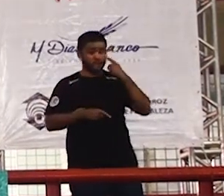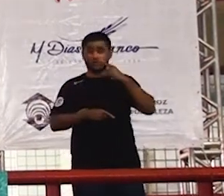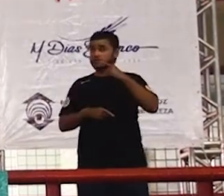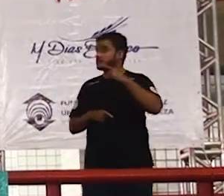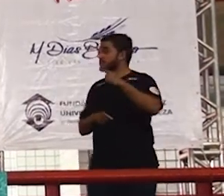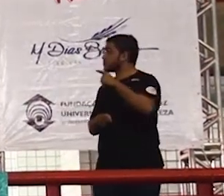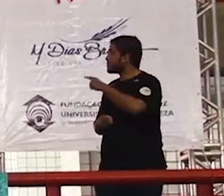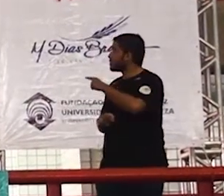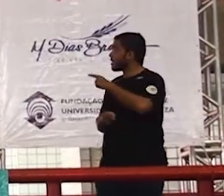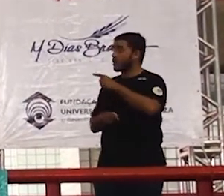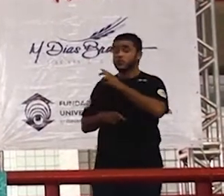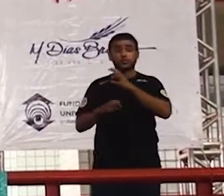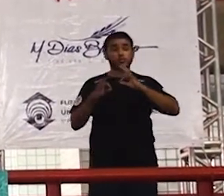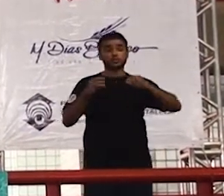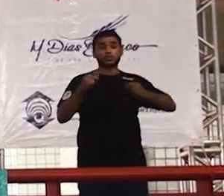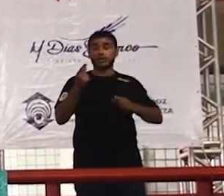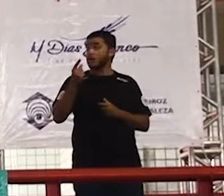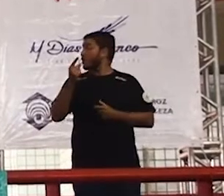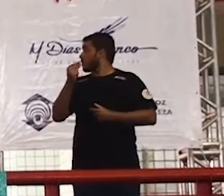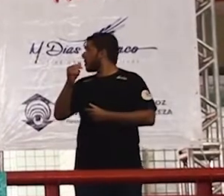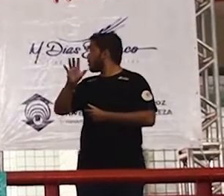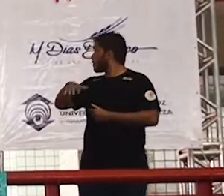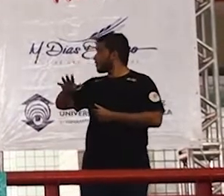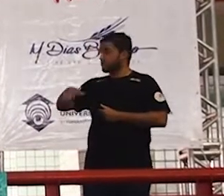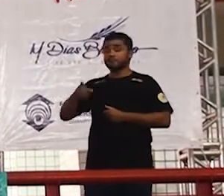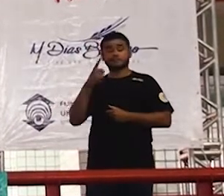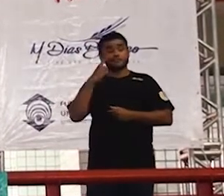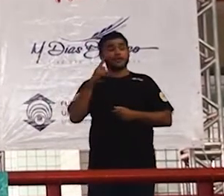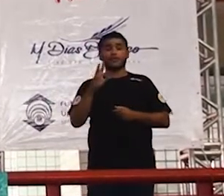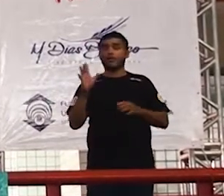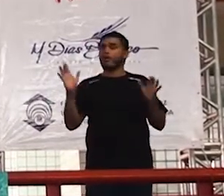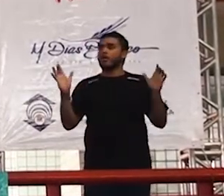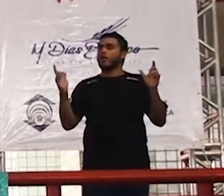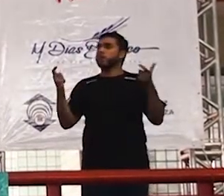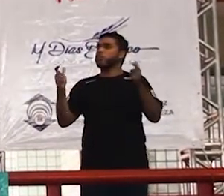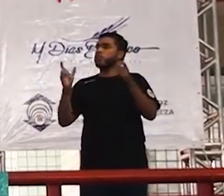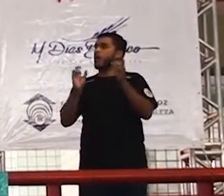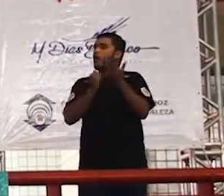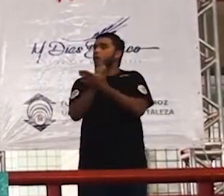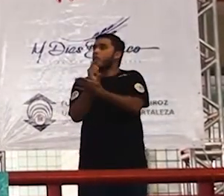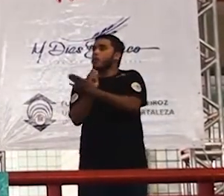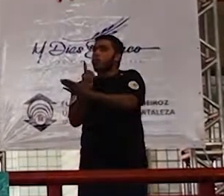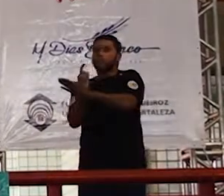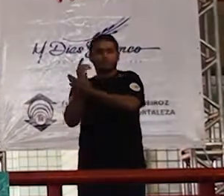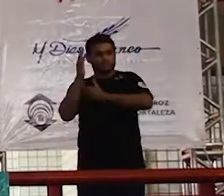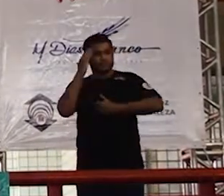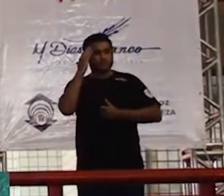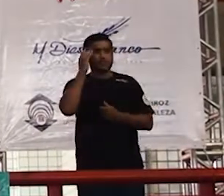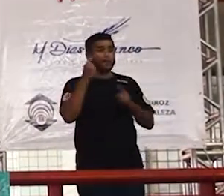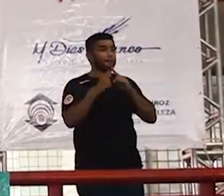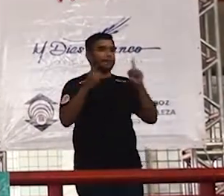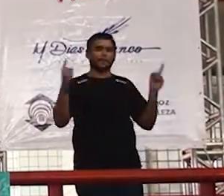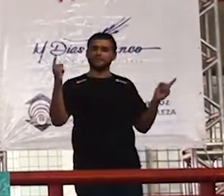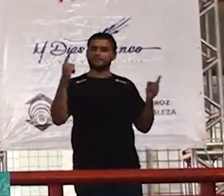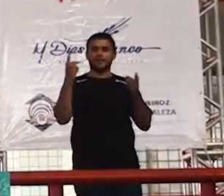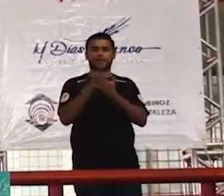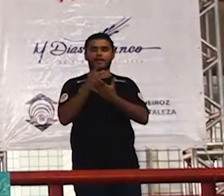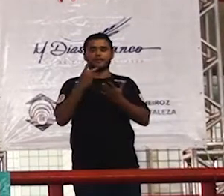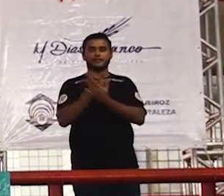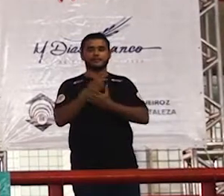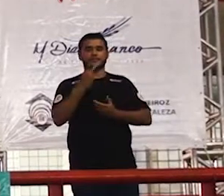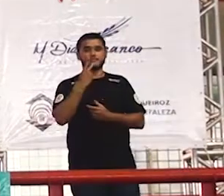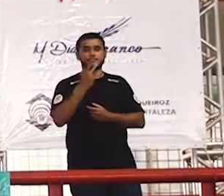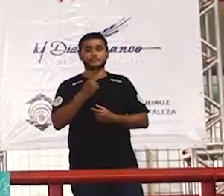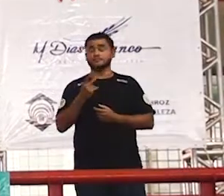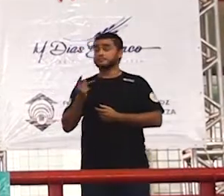móveis estão tão baratos que o estoque vai acabar rapidamente. Mas o que na prática ele disse?